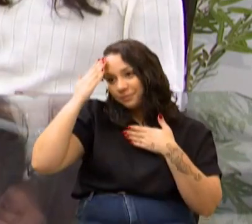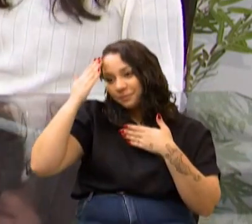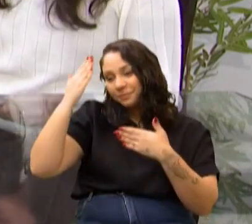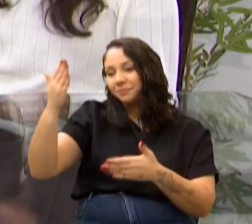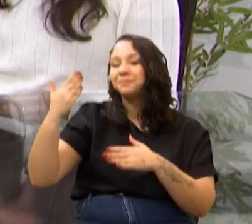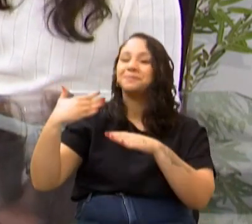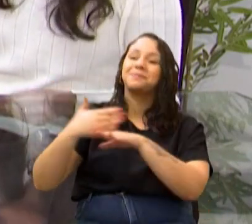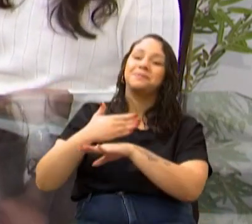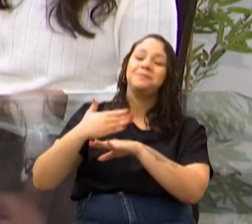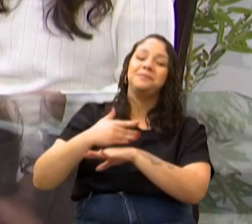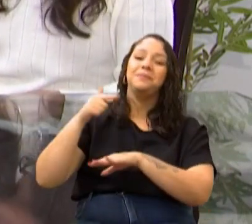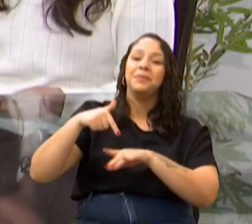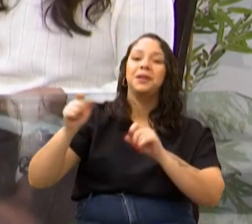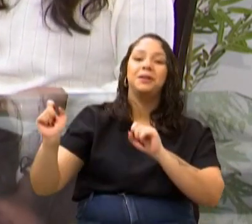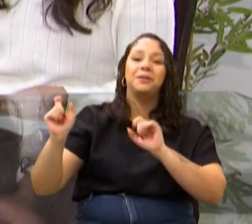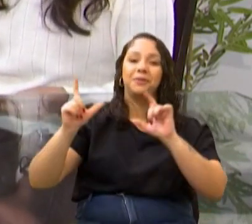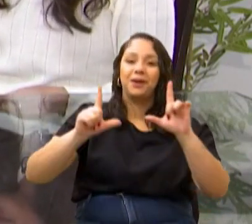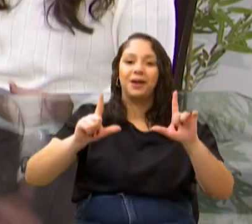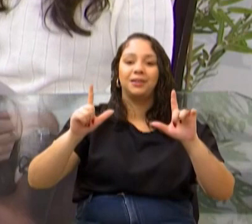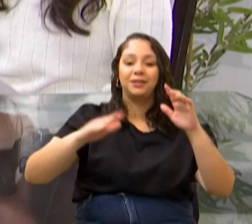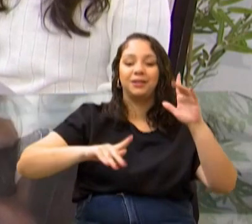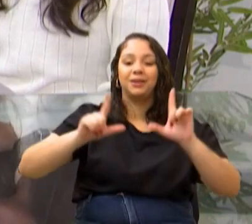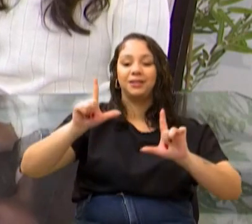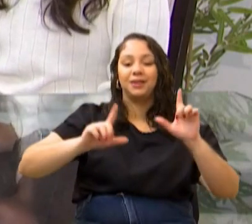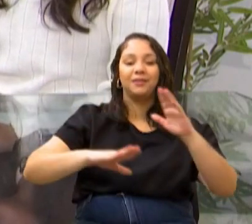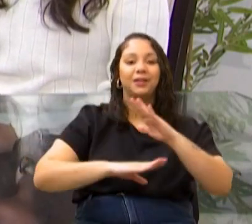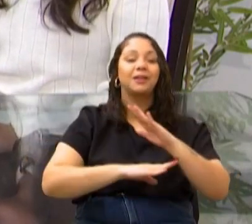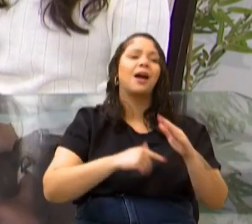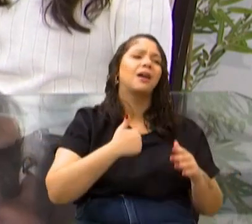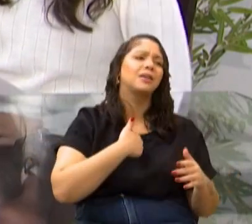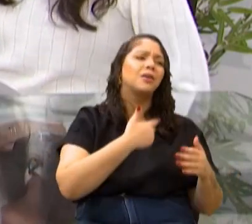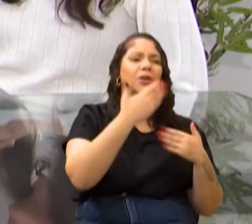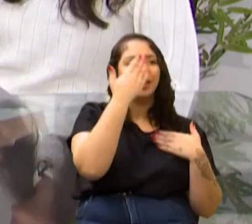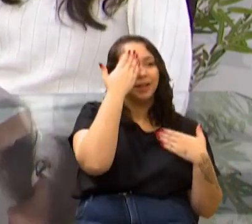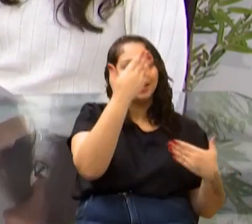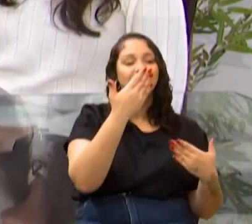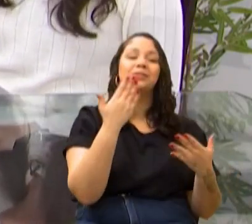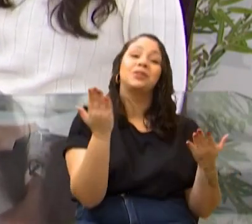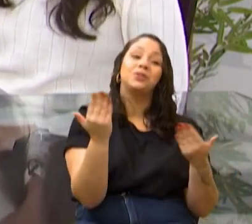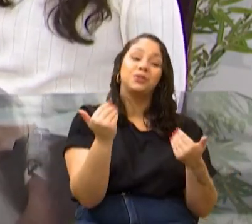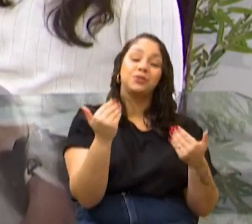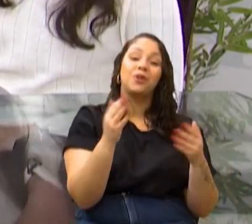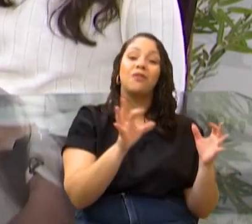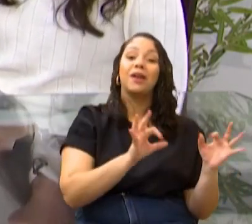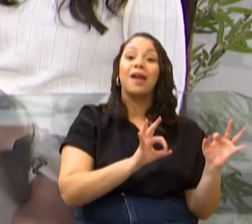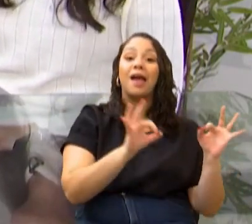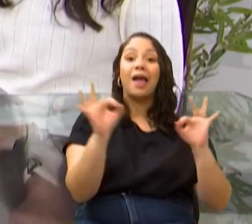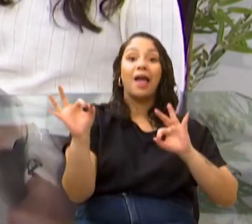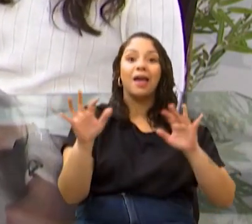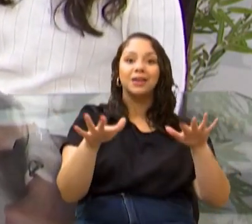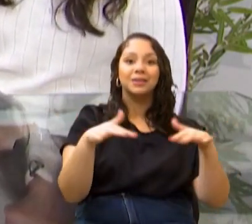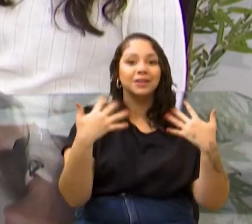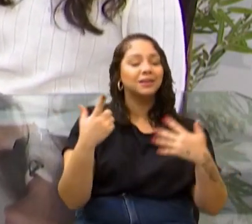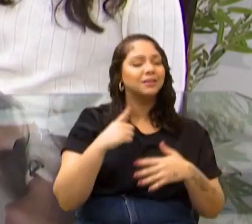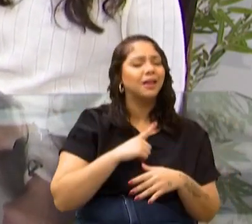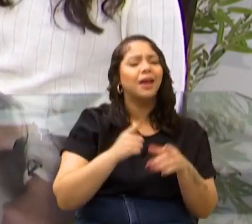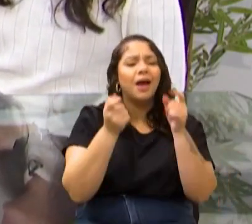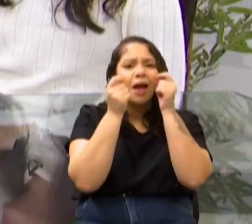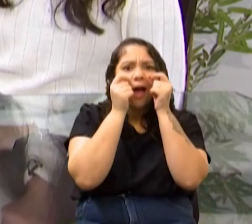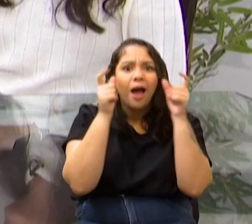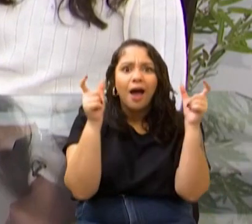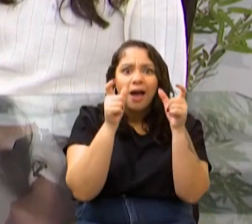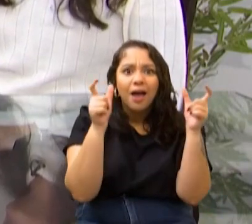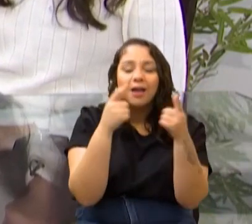sua participação aqui no nosso quadro da TV Câmara Campinas. Eu que agradeço, espero que os jovens que estejam nos vendo aqui